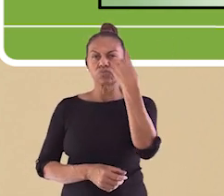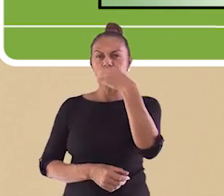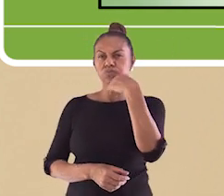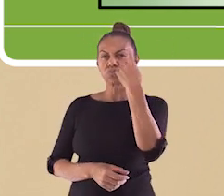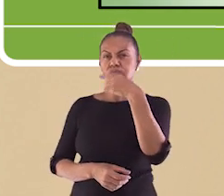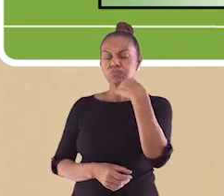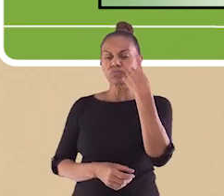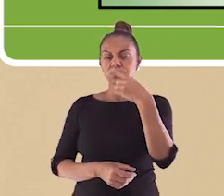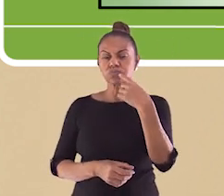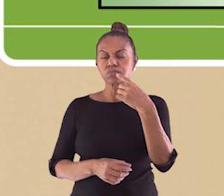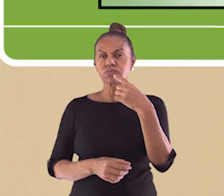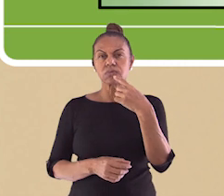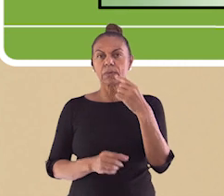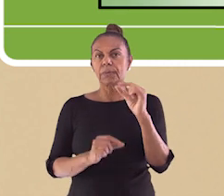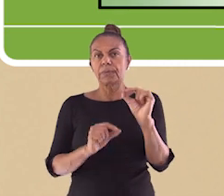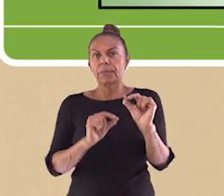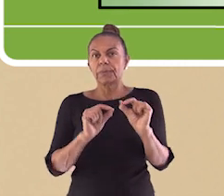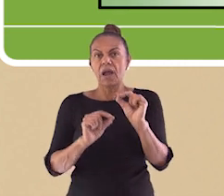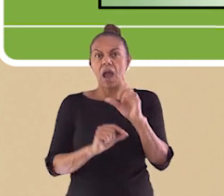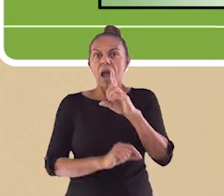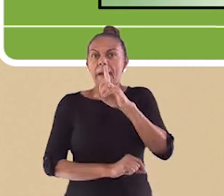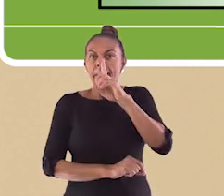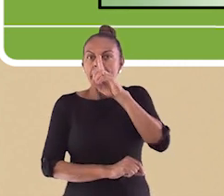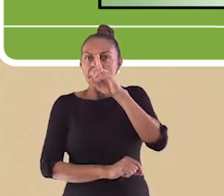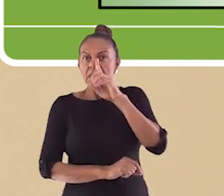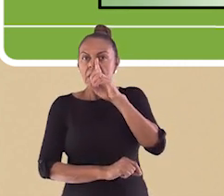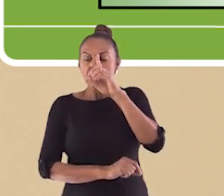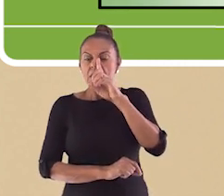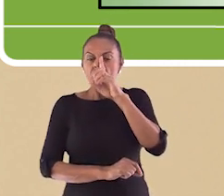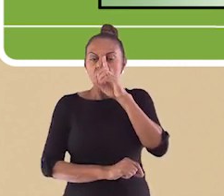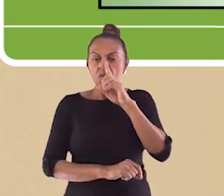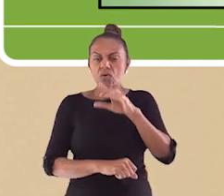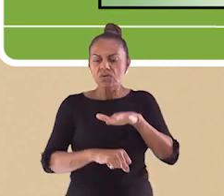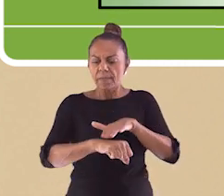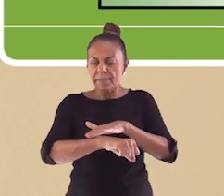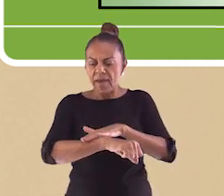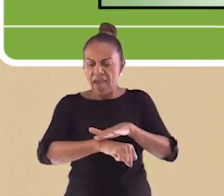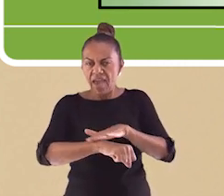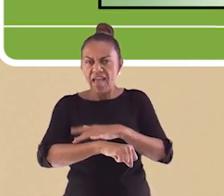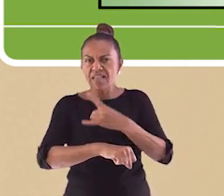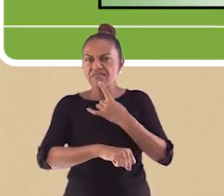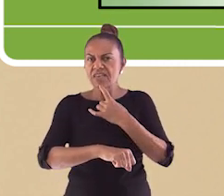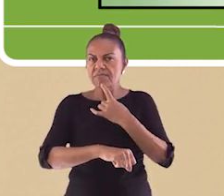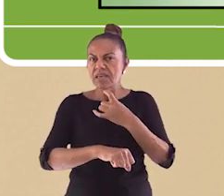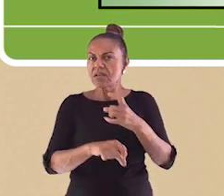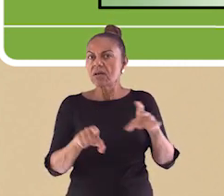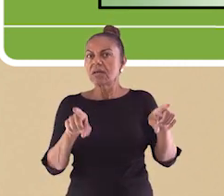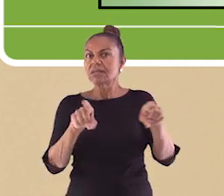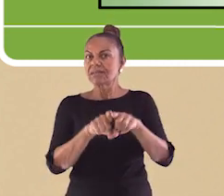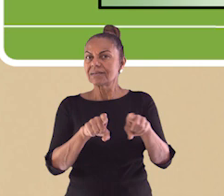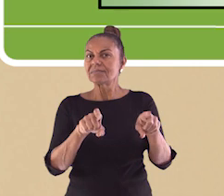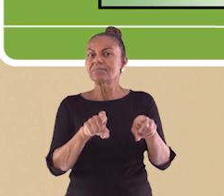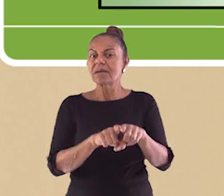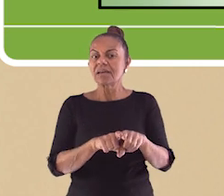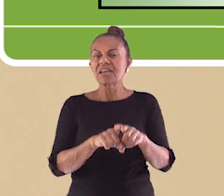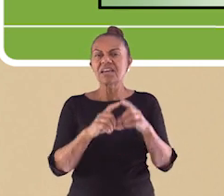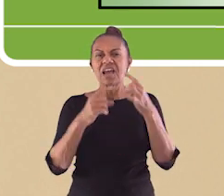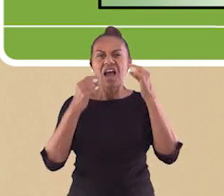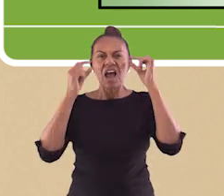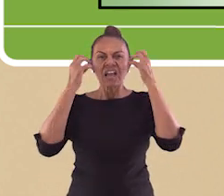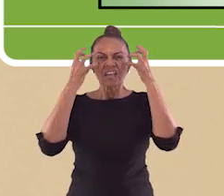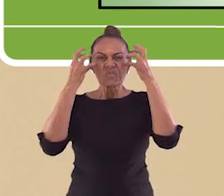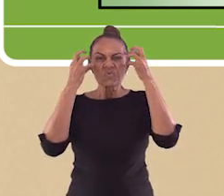repetida. A luz solar aumenta o risco não apenas de queimaduras na pele, mas também o surgimento de